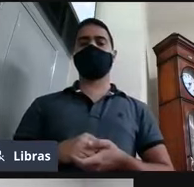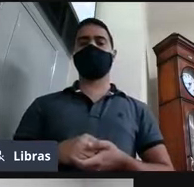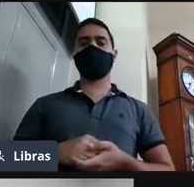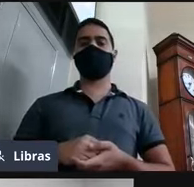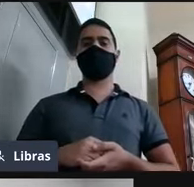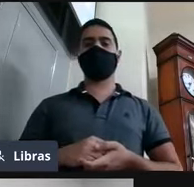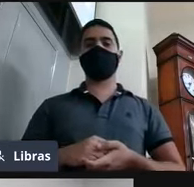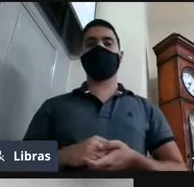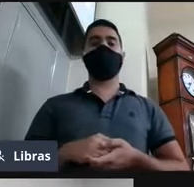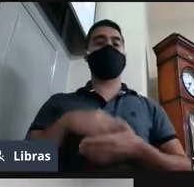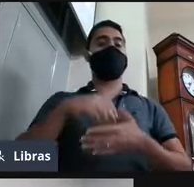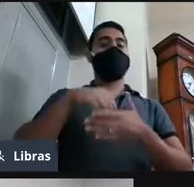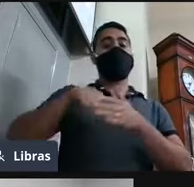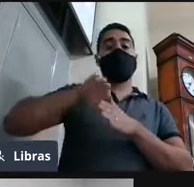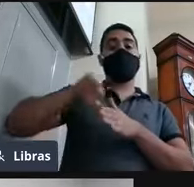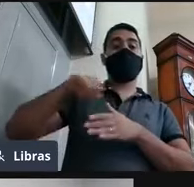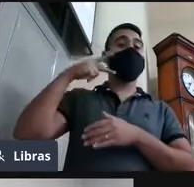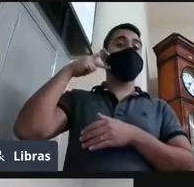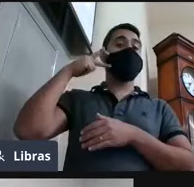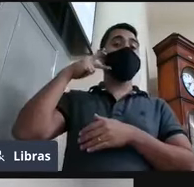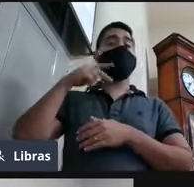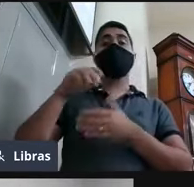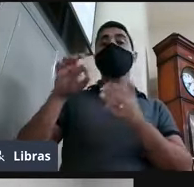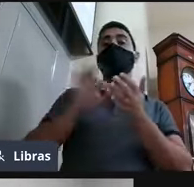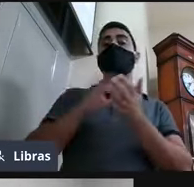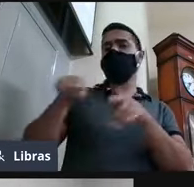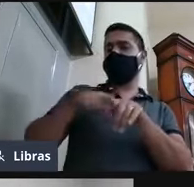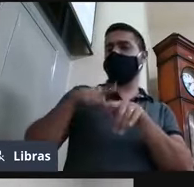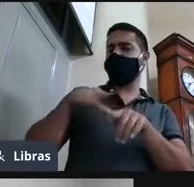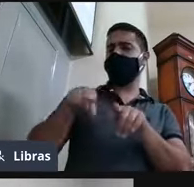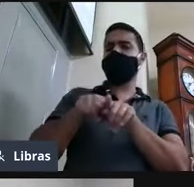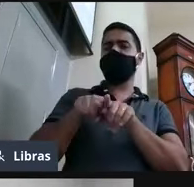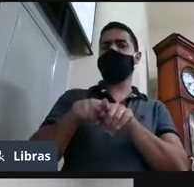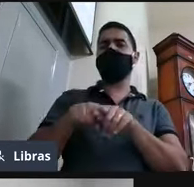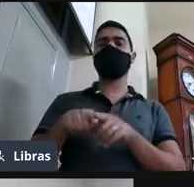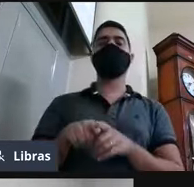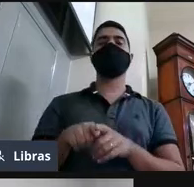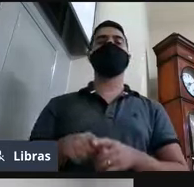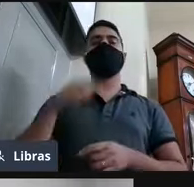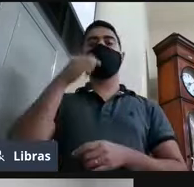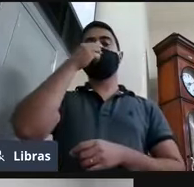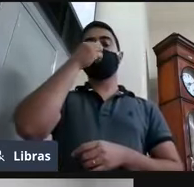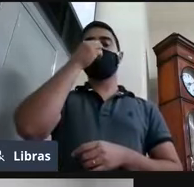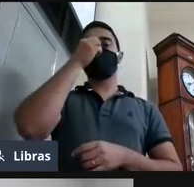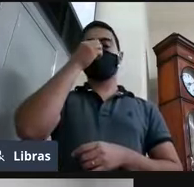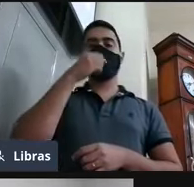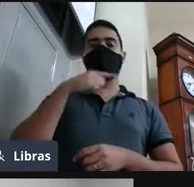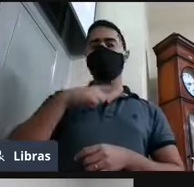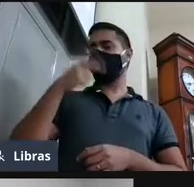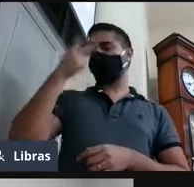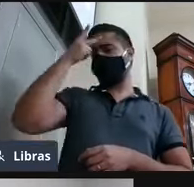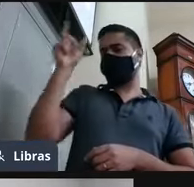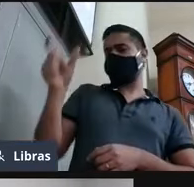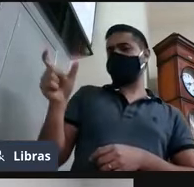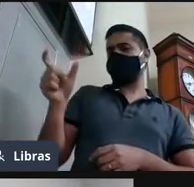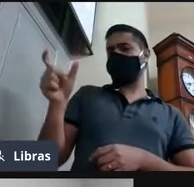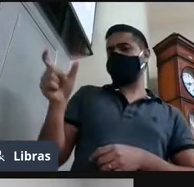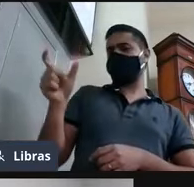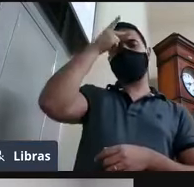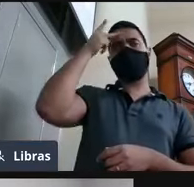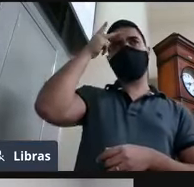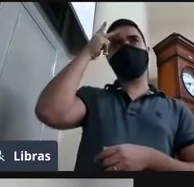do vereador Marquinho da Saúde, que subscreve com assento na Casa Legislativa nos usos das atribuições. Como cidadão valenciano, venho narrar os fatos que